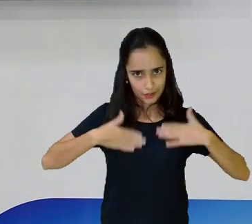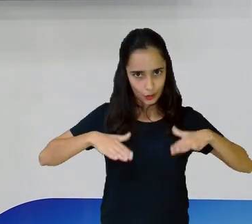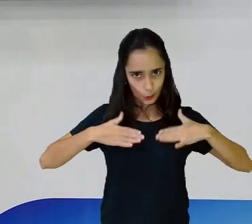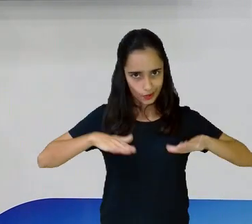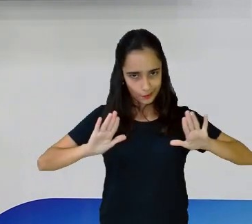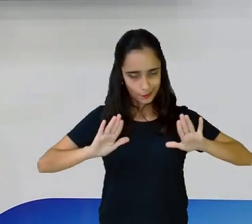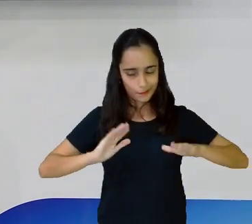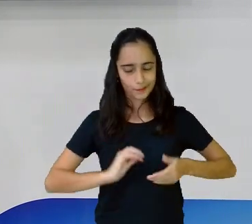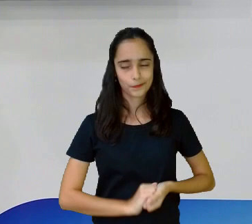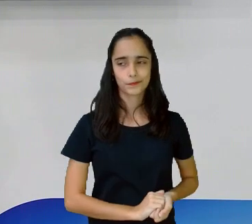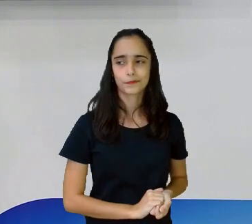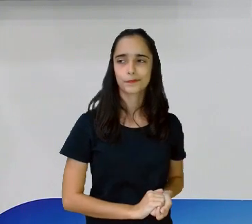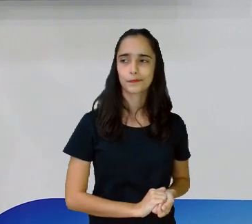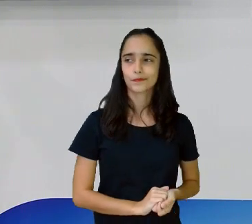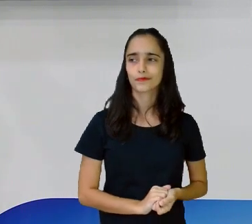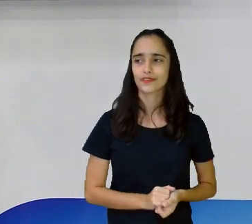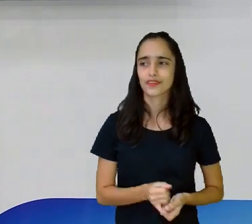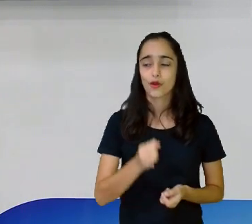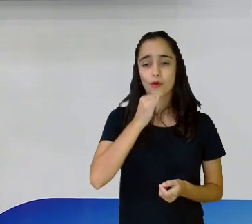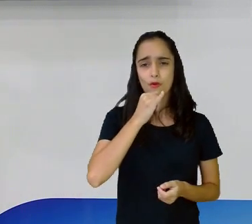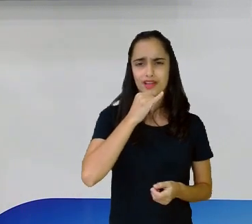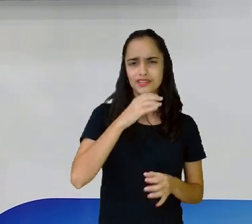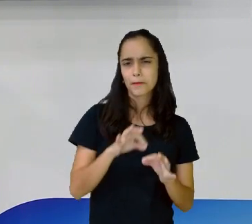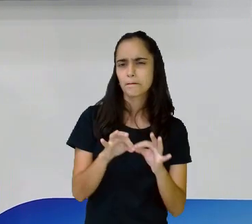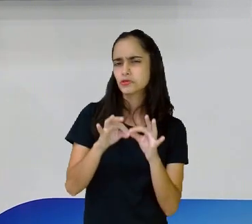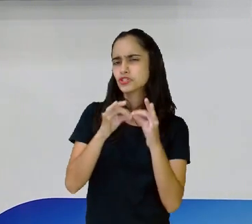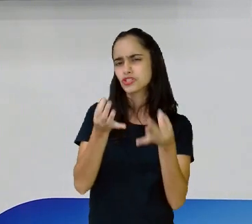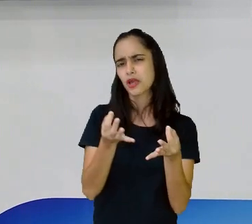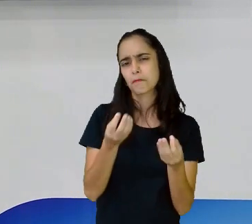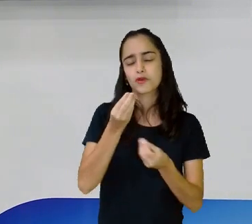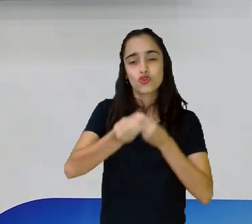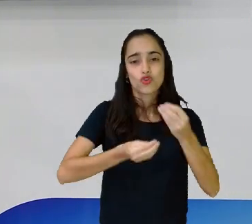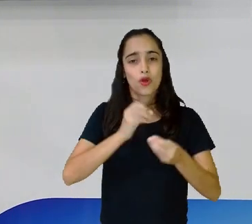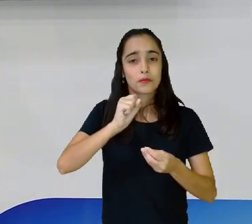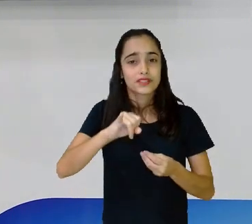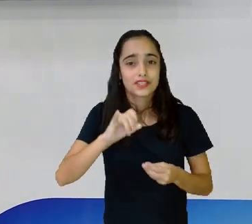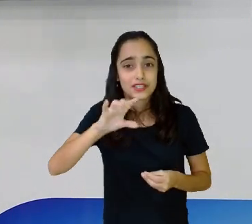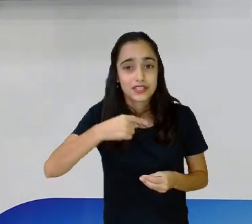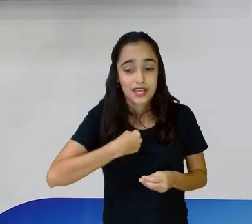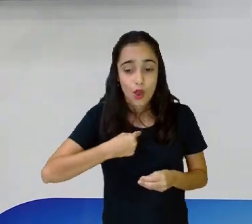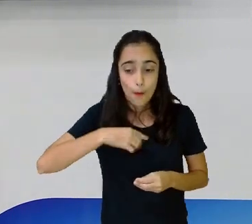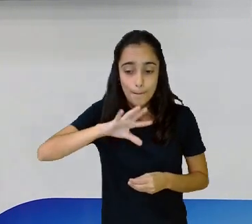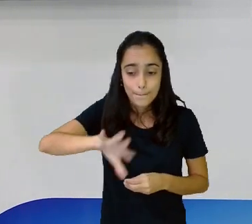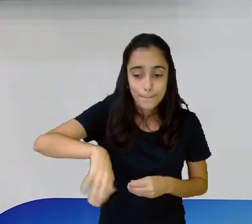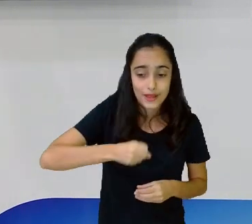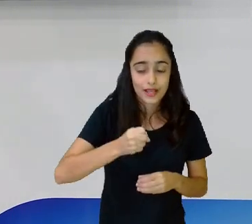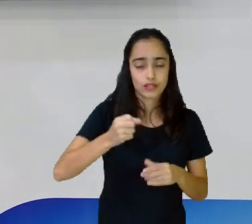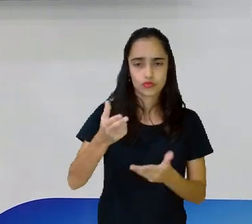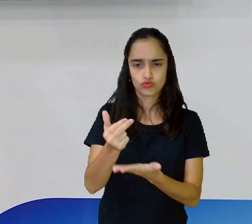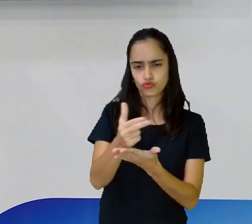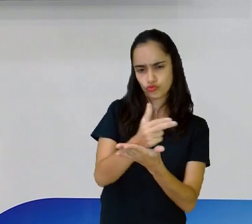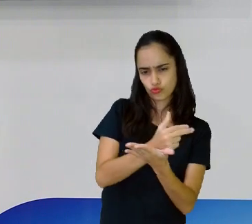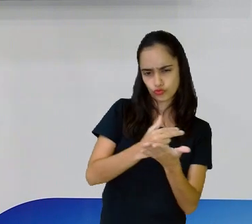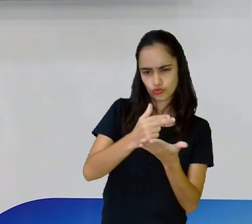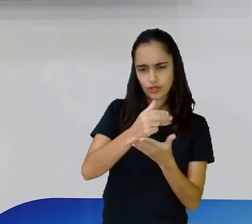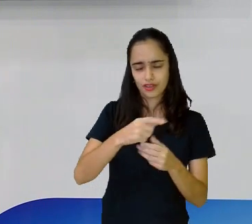aí? Exemplo simples, né? Como se eu tivesse pego o desenho e feito